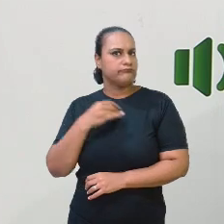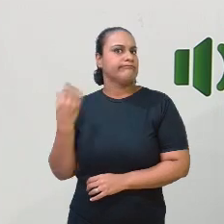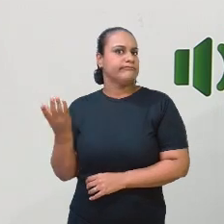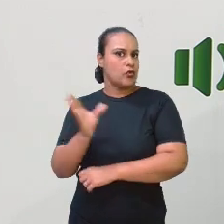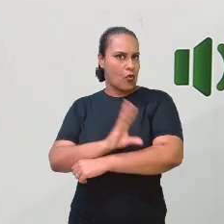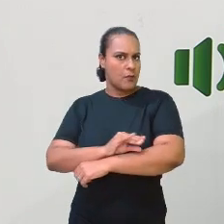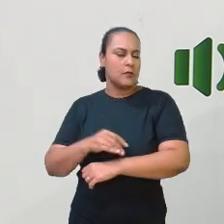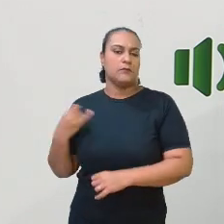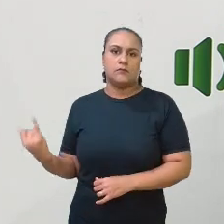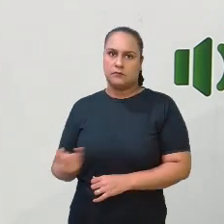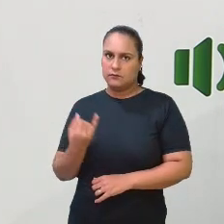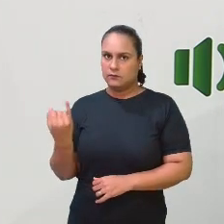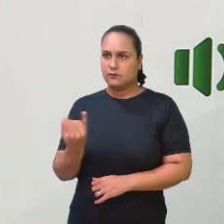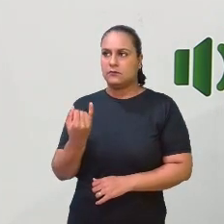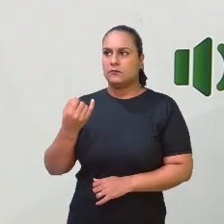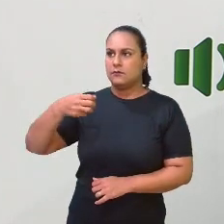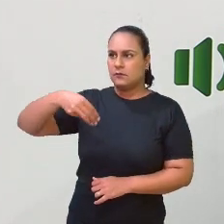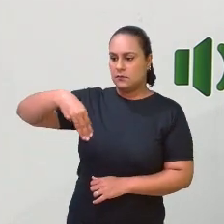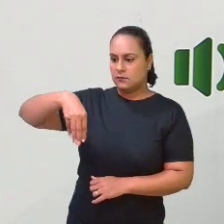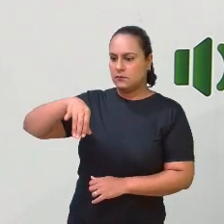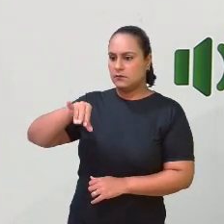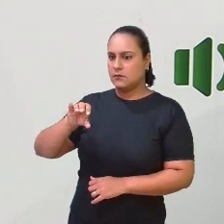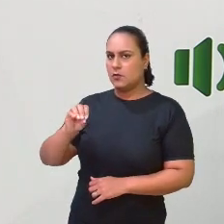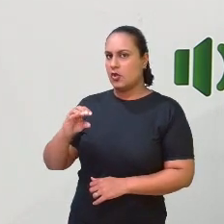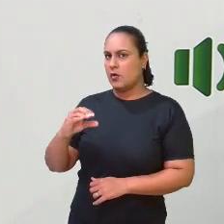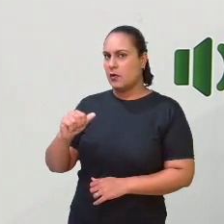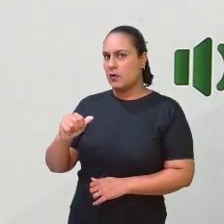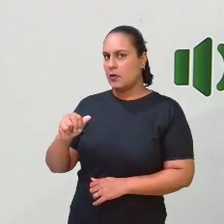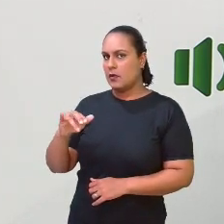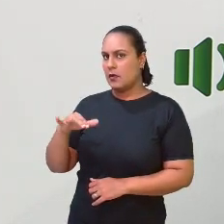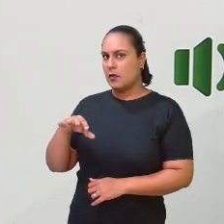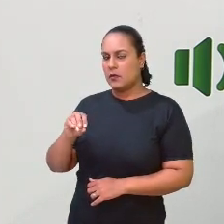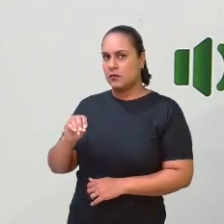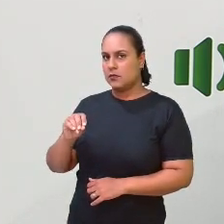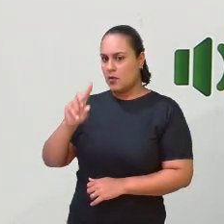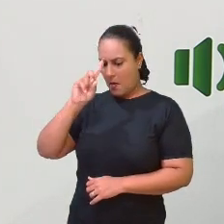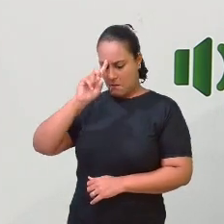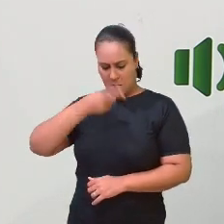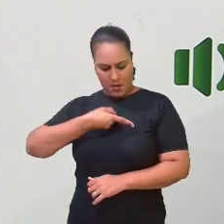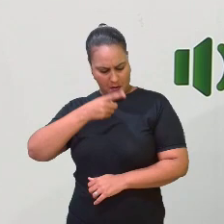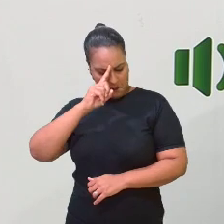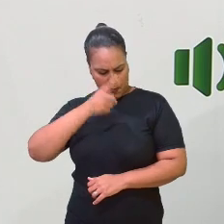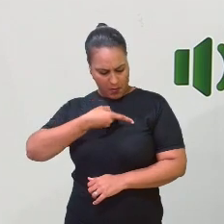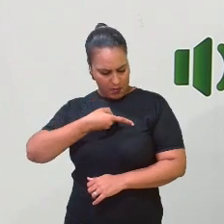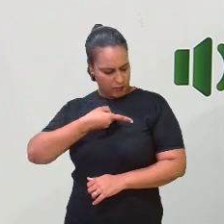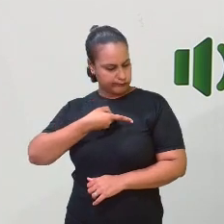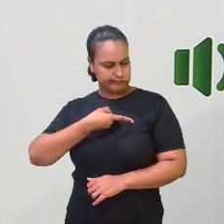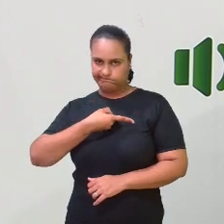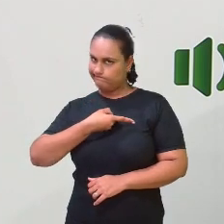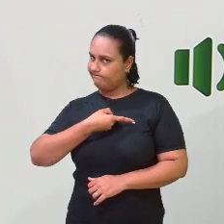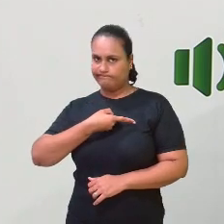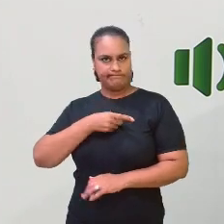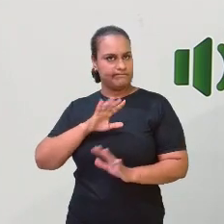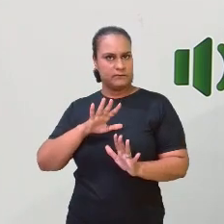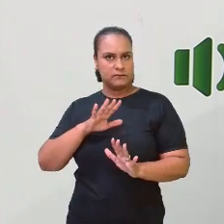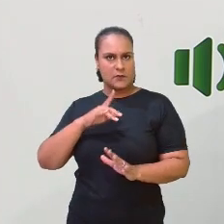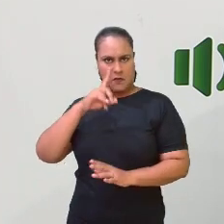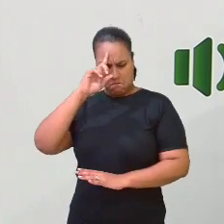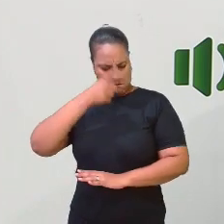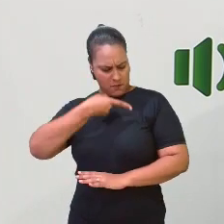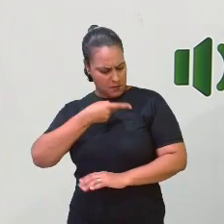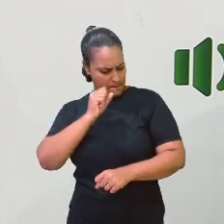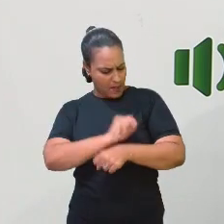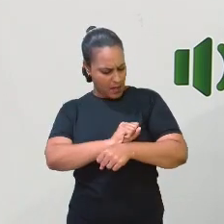né? Miocárdio. A gente não tem domínio sobre ele. Se a gente pedir para ele